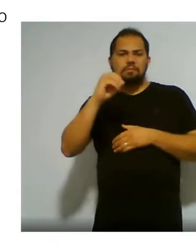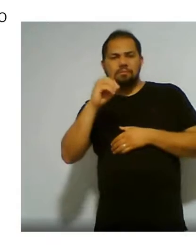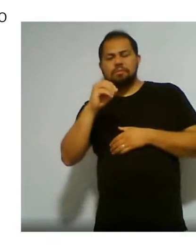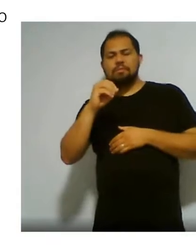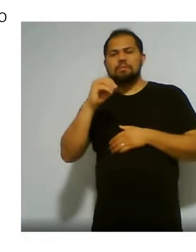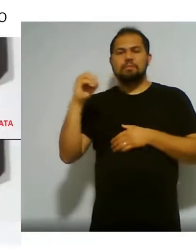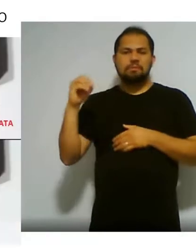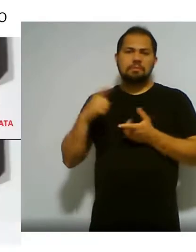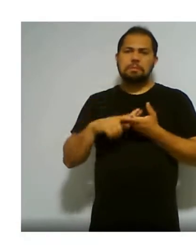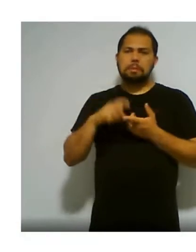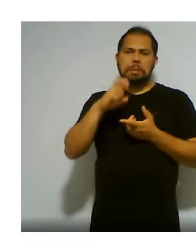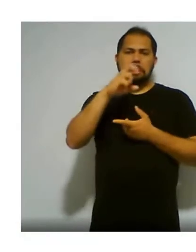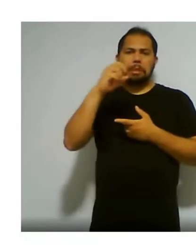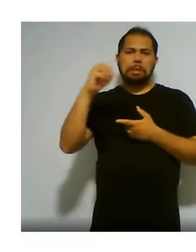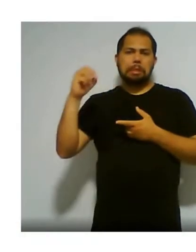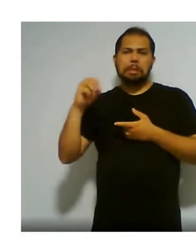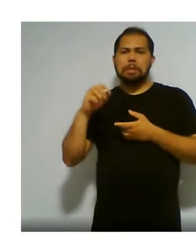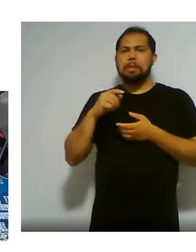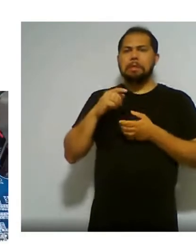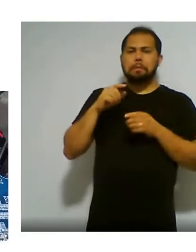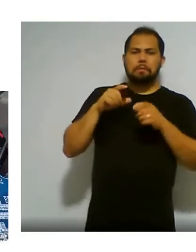Então vamos lá, vamos voltar para a limpeza.